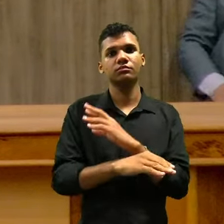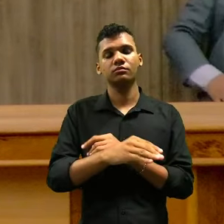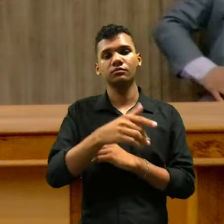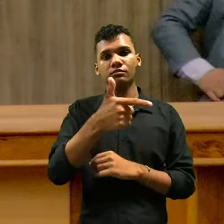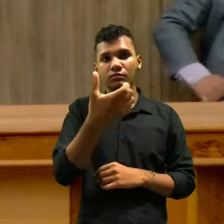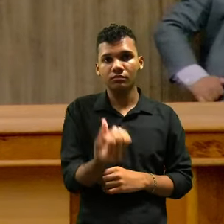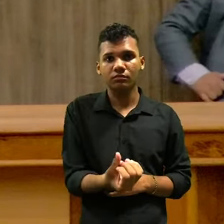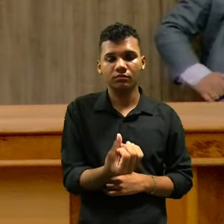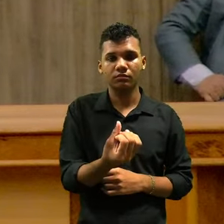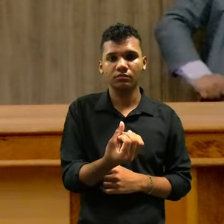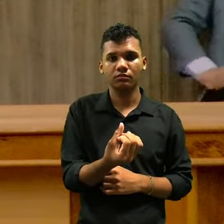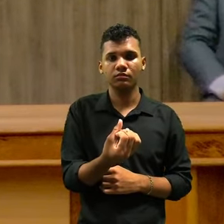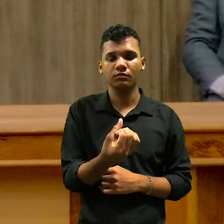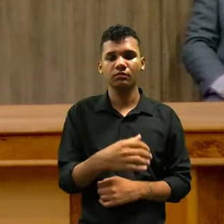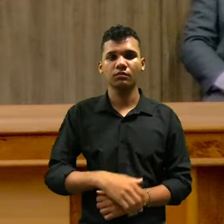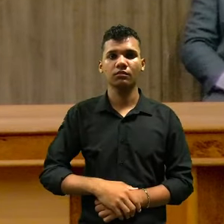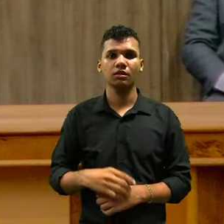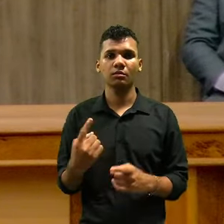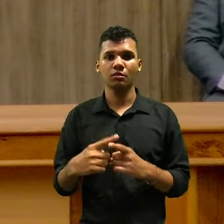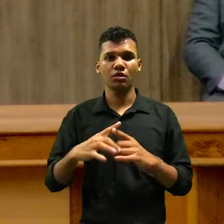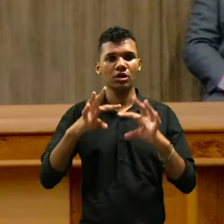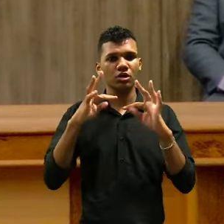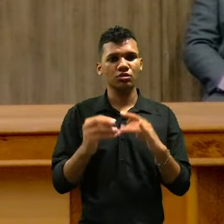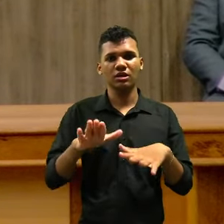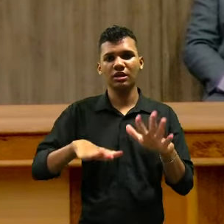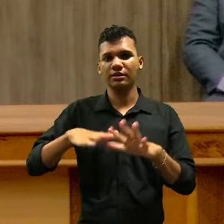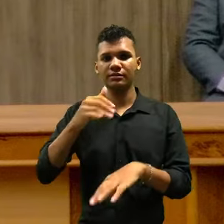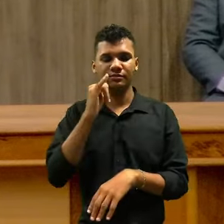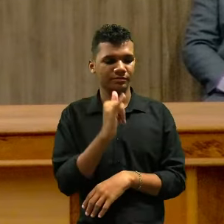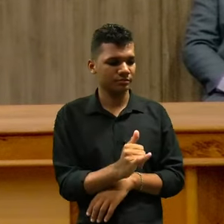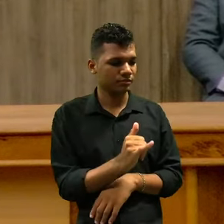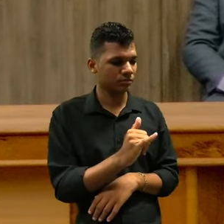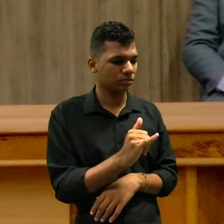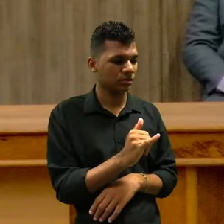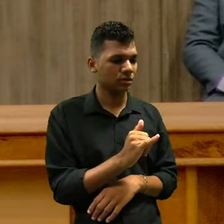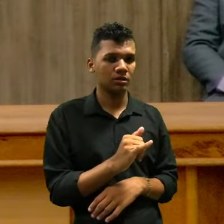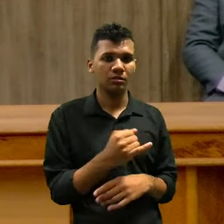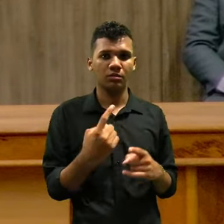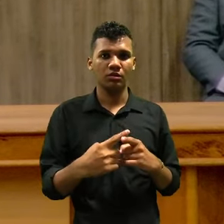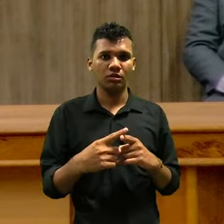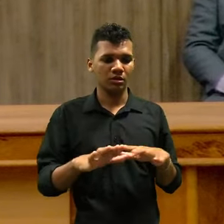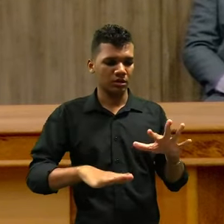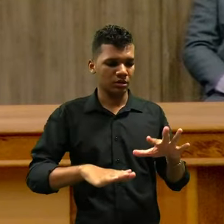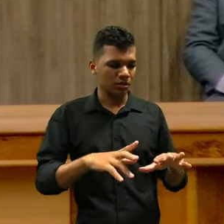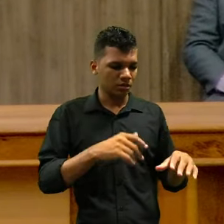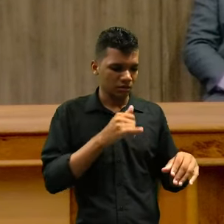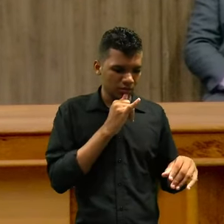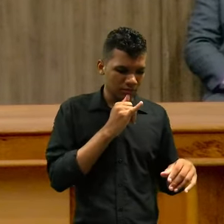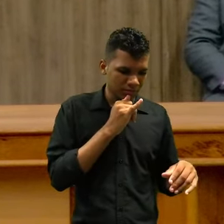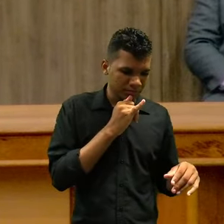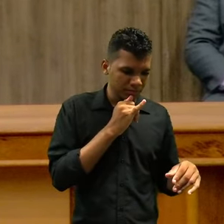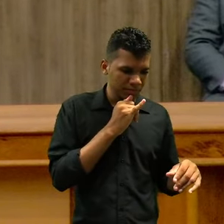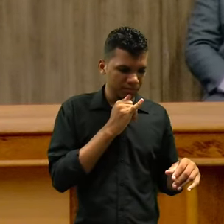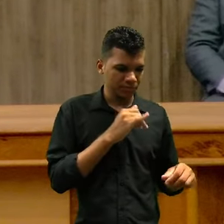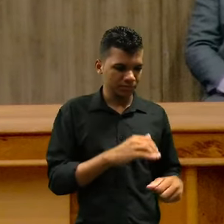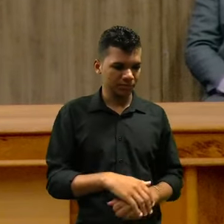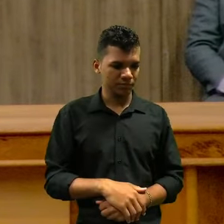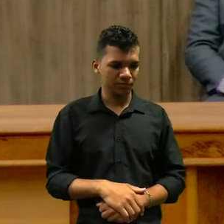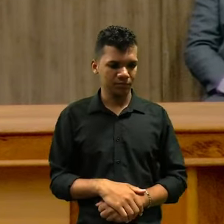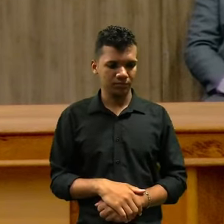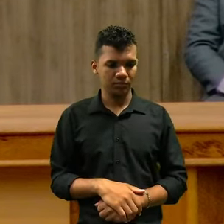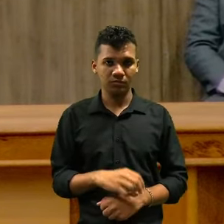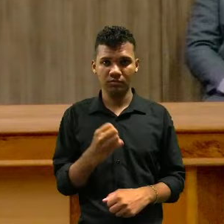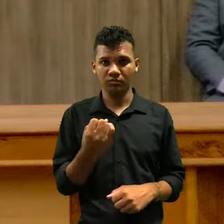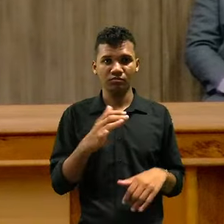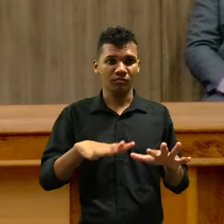nosso aí pronto pois deixava tudo que ele ia desenterrar ele tirava o entulho dava o quê poção velho cheio de pedra que